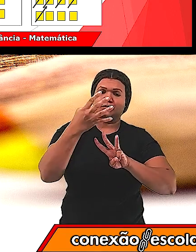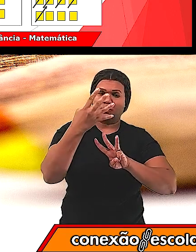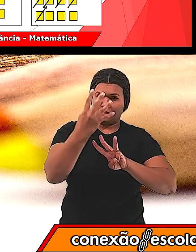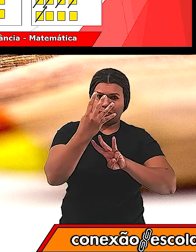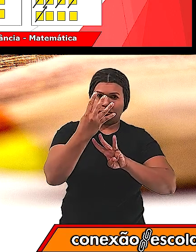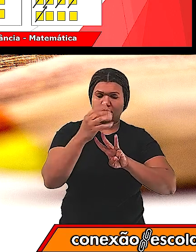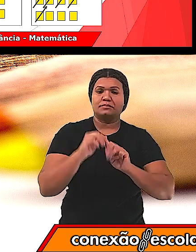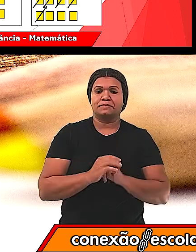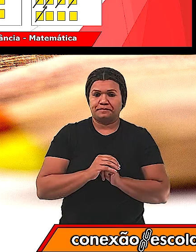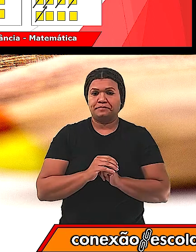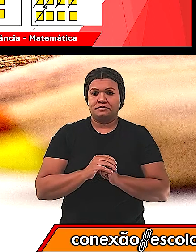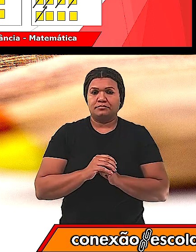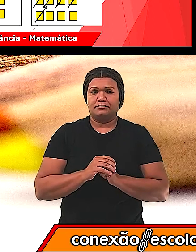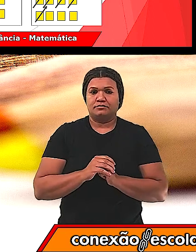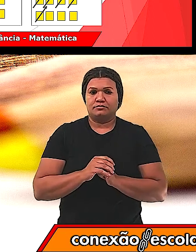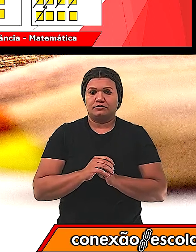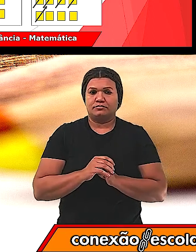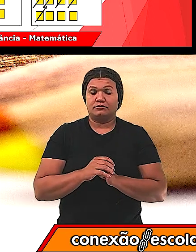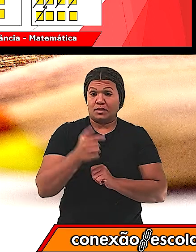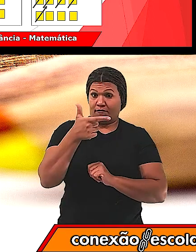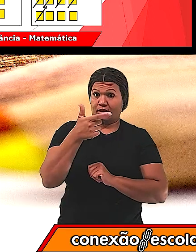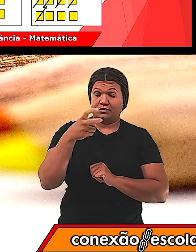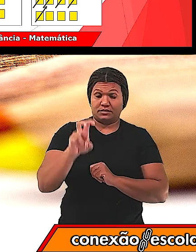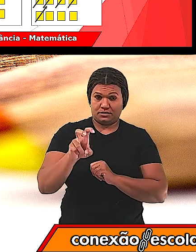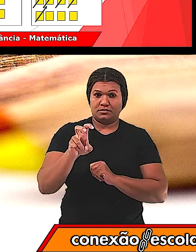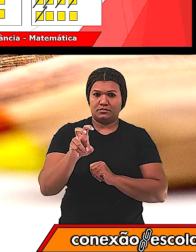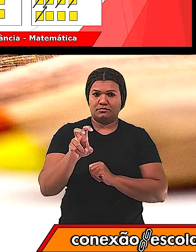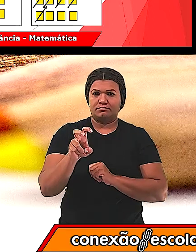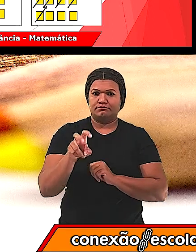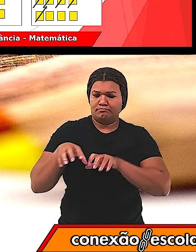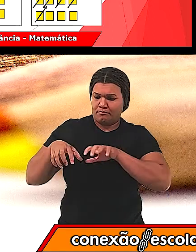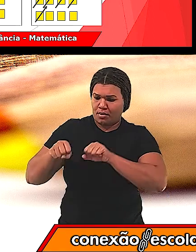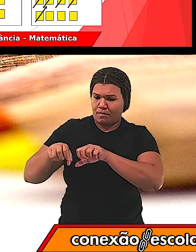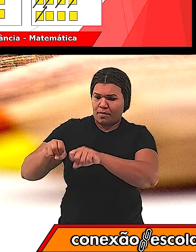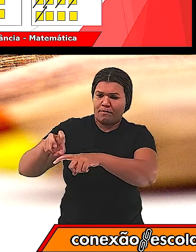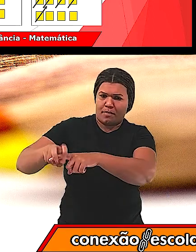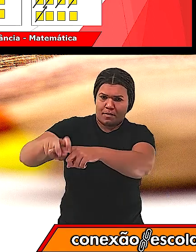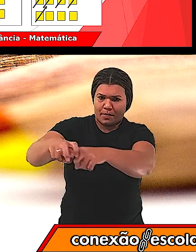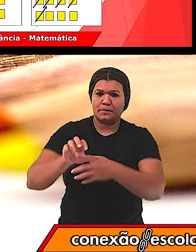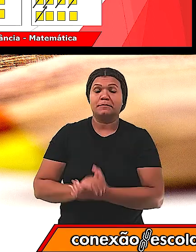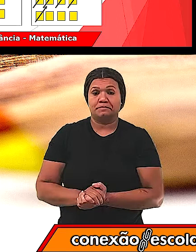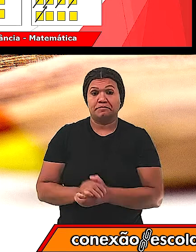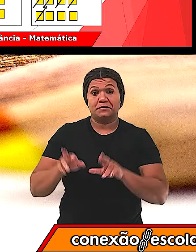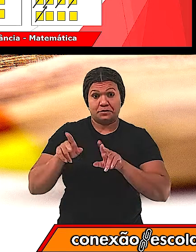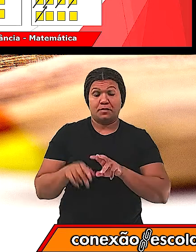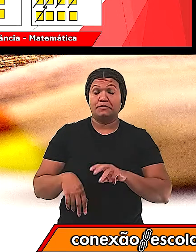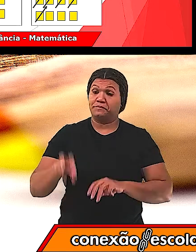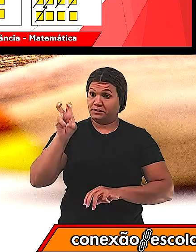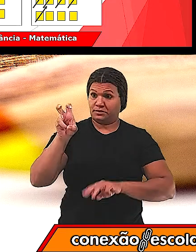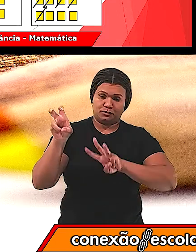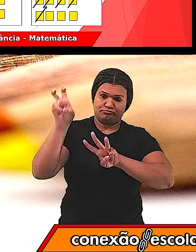40, embaixo da dezena. O 25, que foram ocupadas, mesma coisa. O 5 debaixo